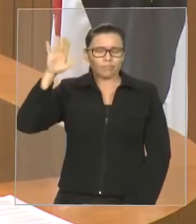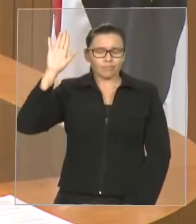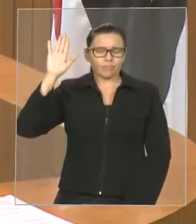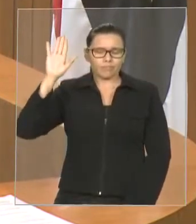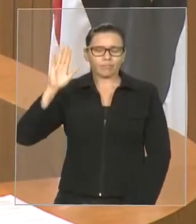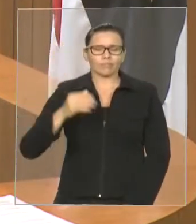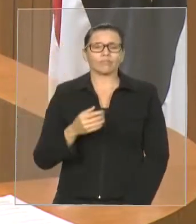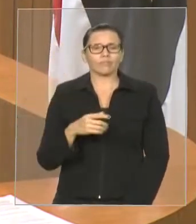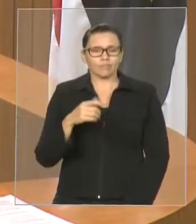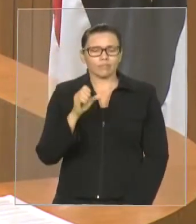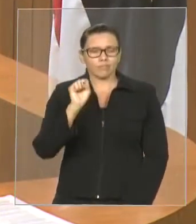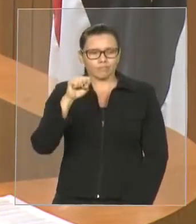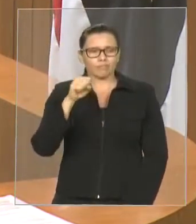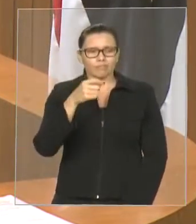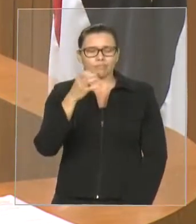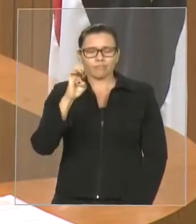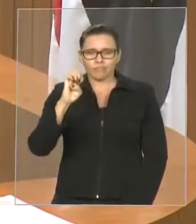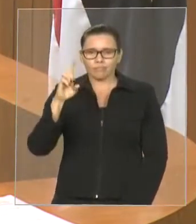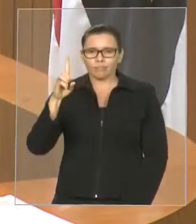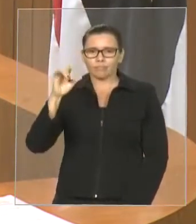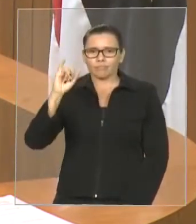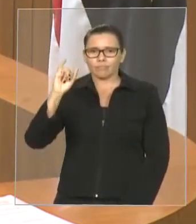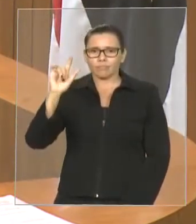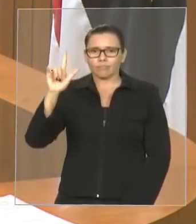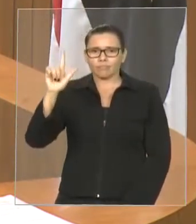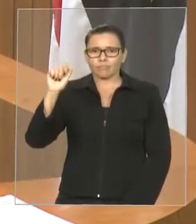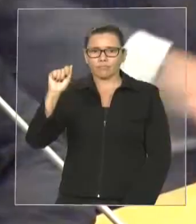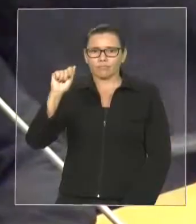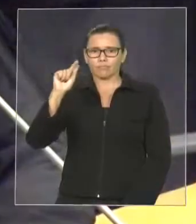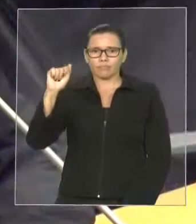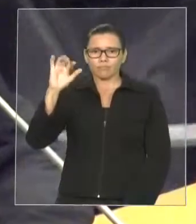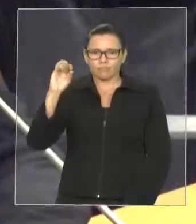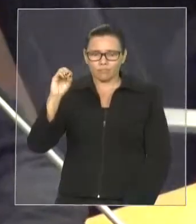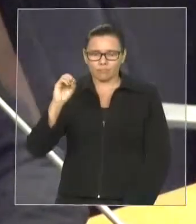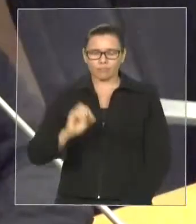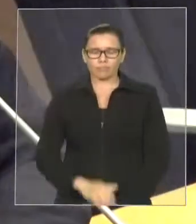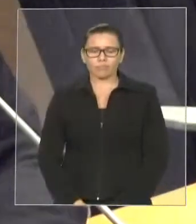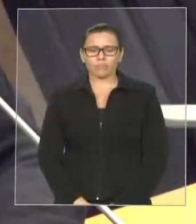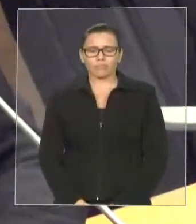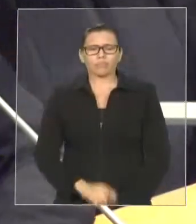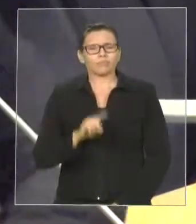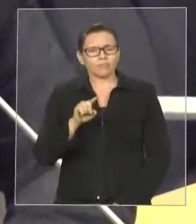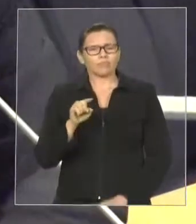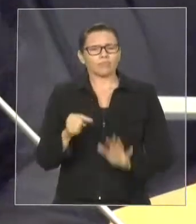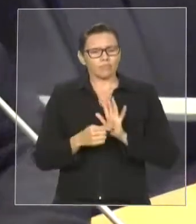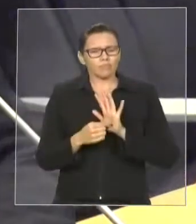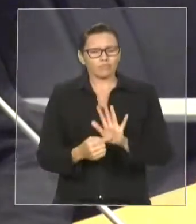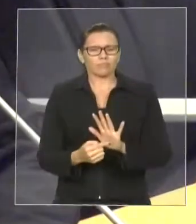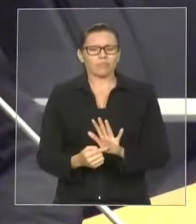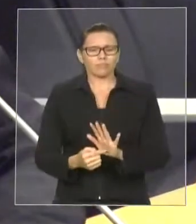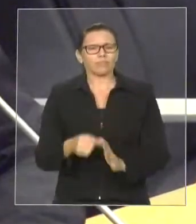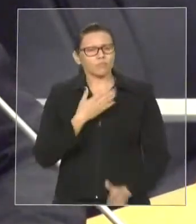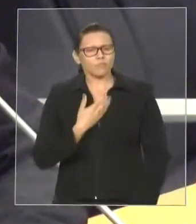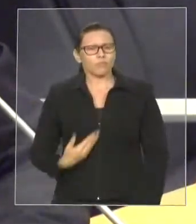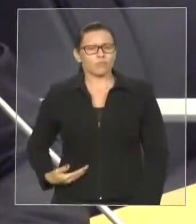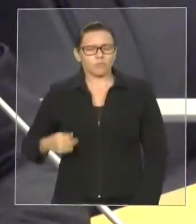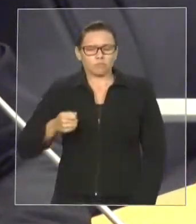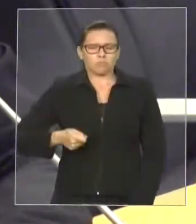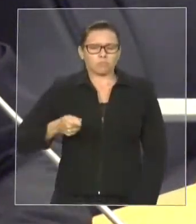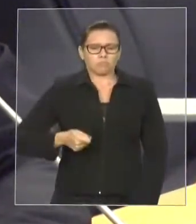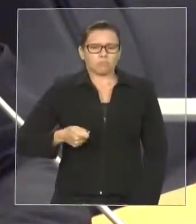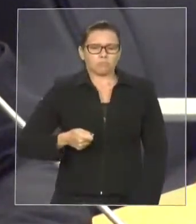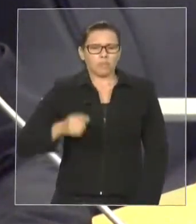Vossa Excelência muito bem mostra como é um governo ditatorial. Manda de